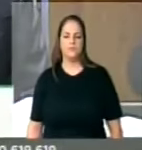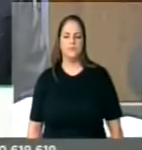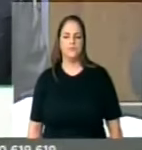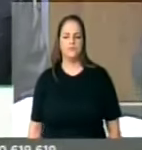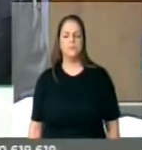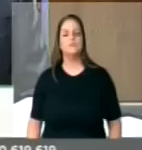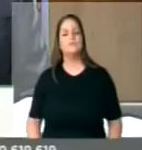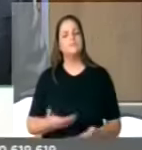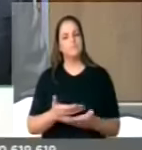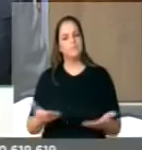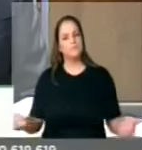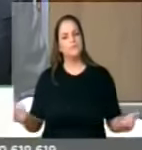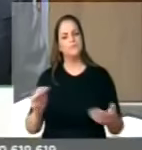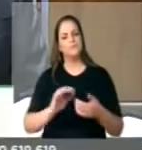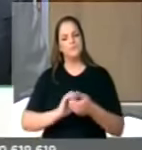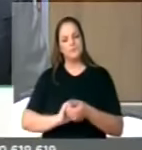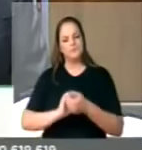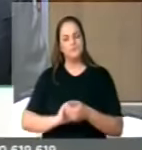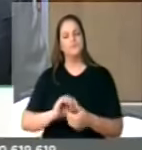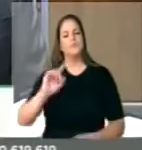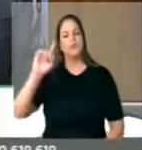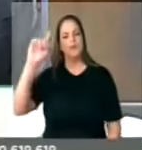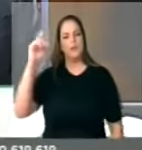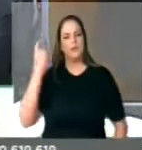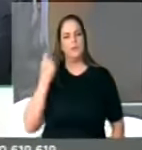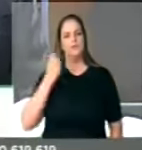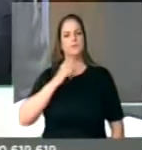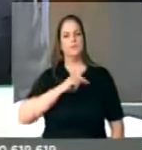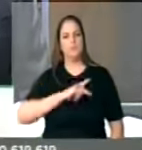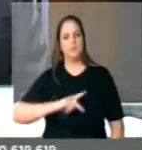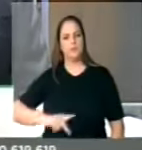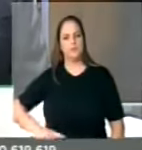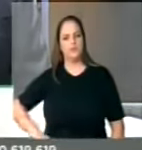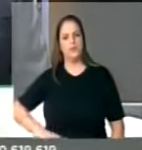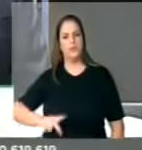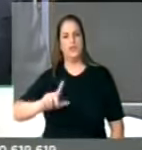o ex-presidente Luiz Inácio Lula da Silva